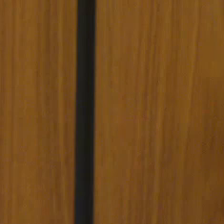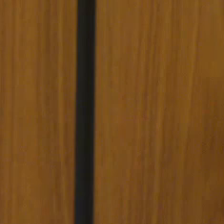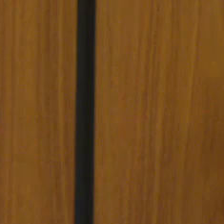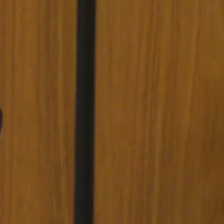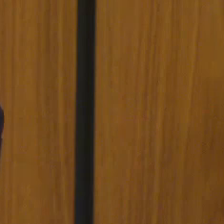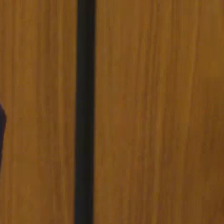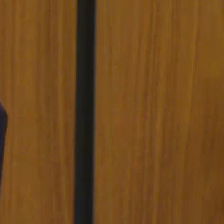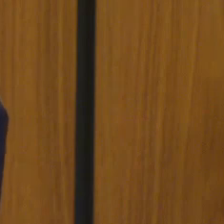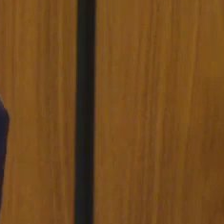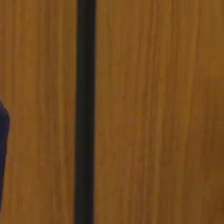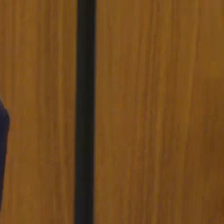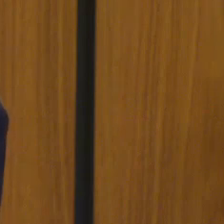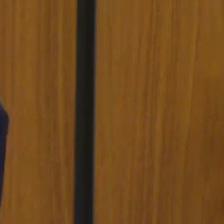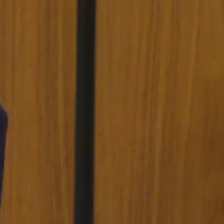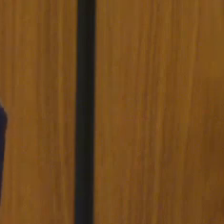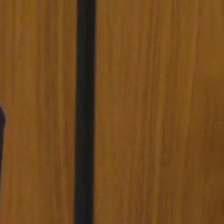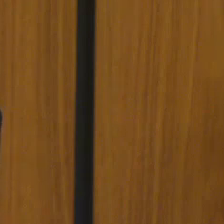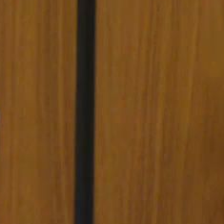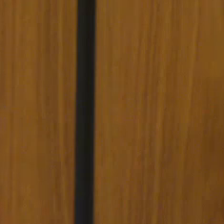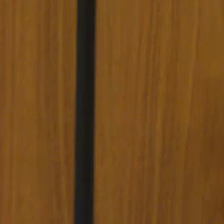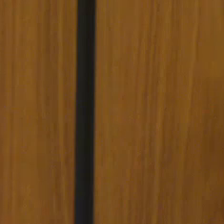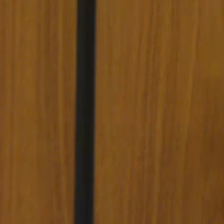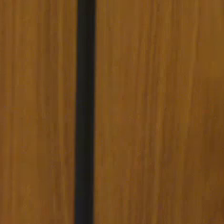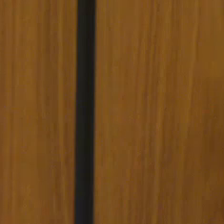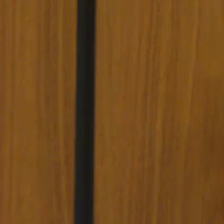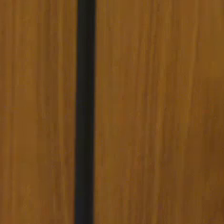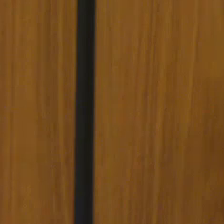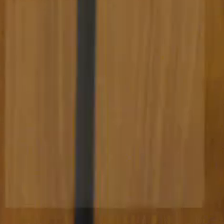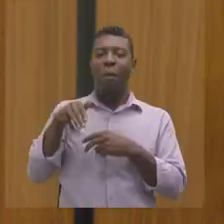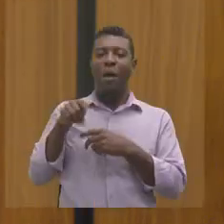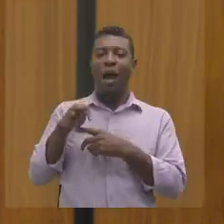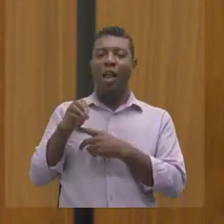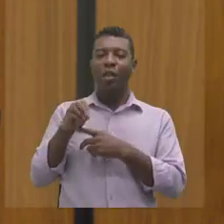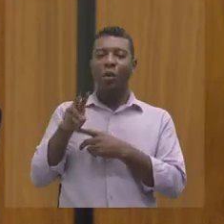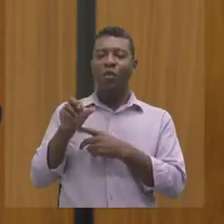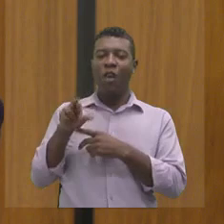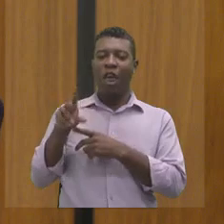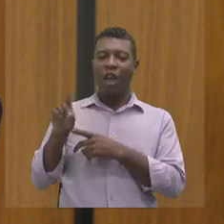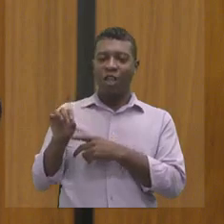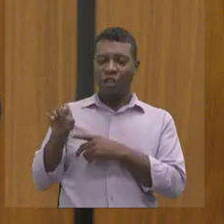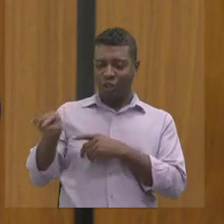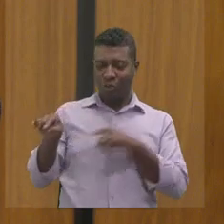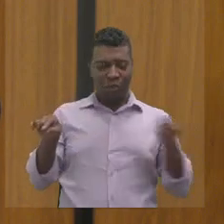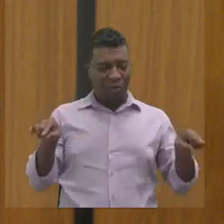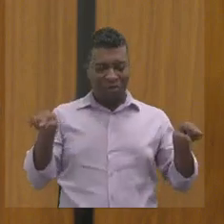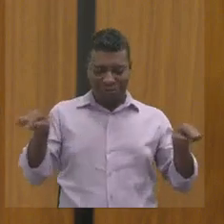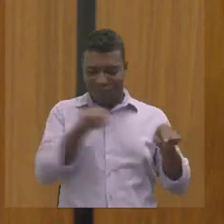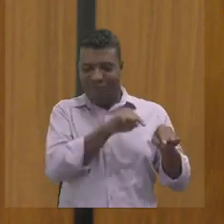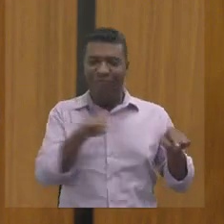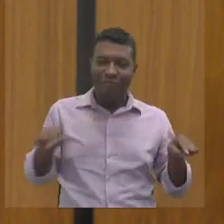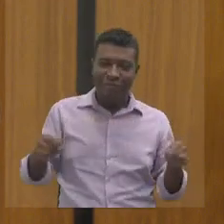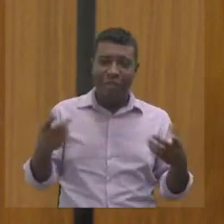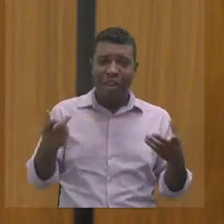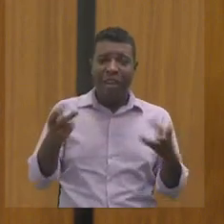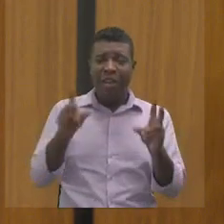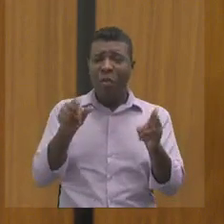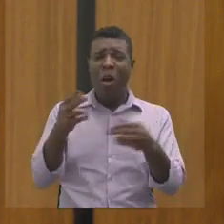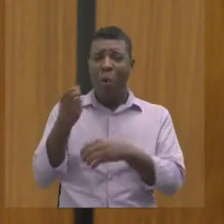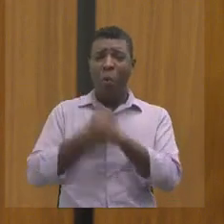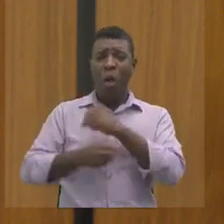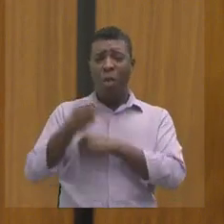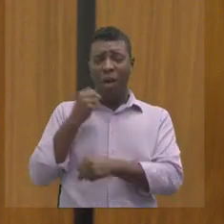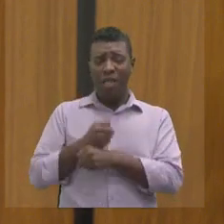assim como trecho né que você falou lá de mato verde a gente tem projeto né ano passado a gente chegou a ter uma expectativa